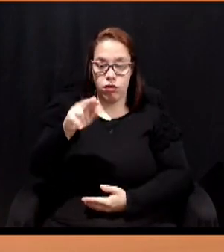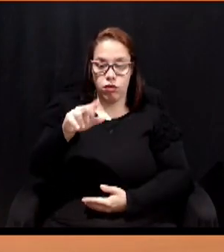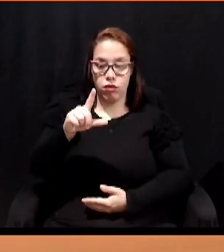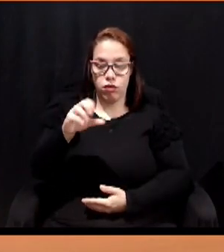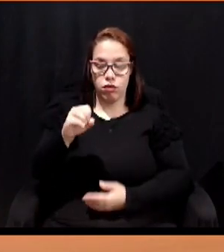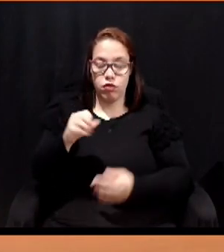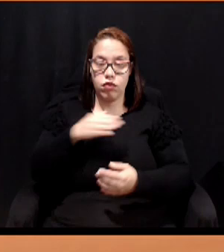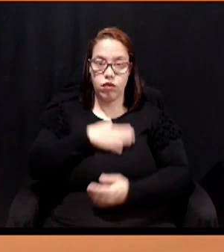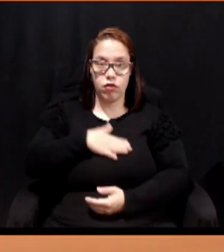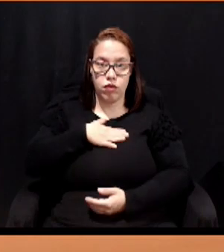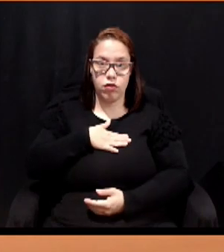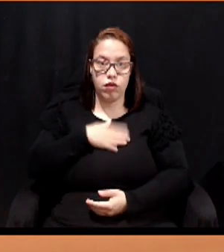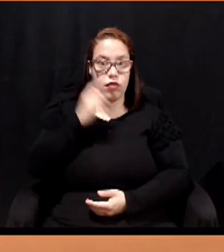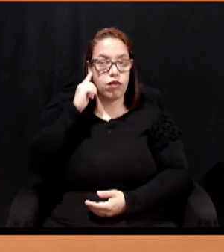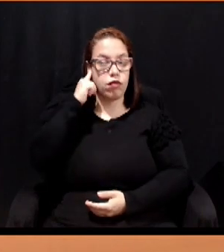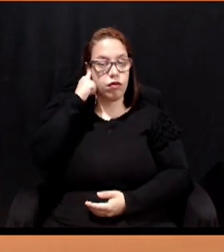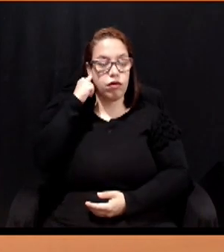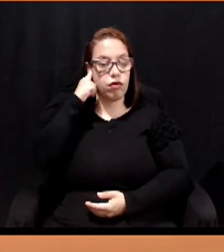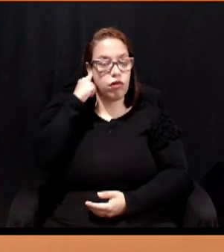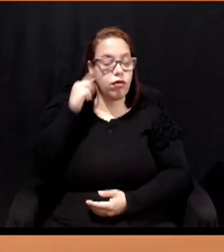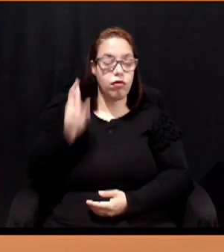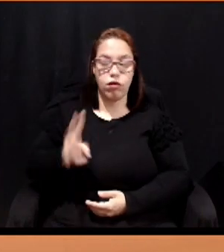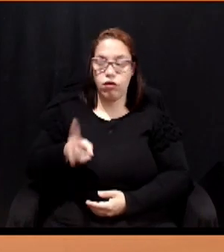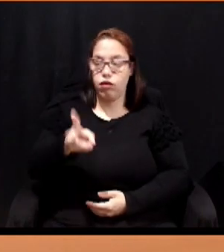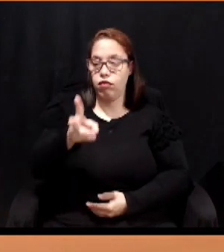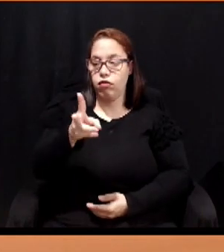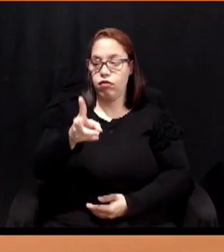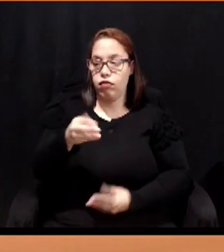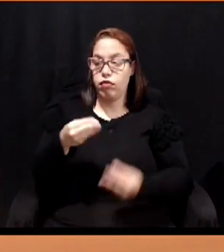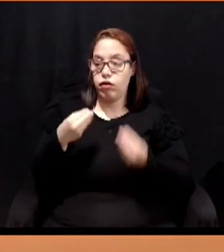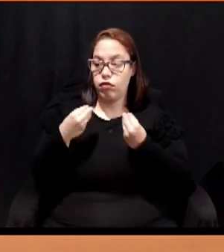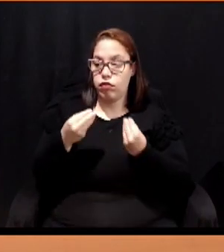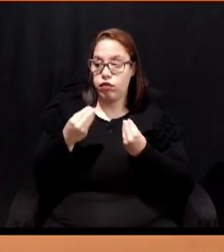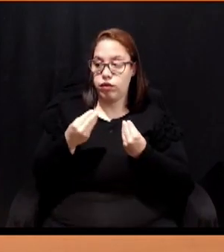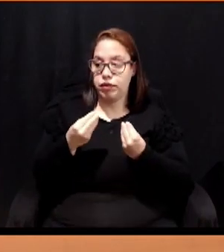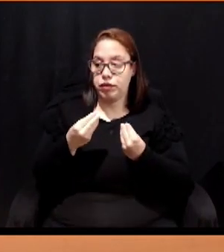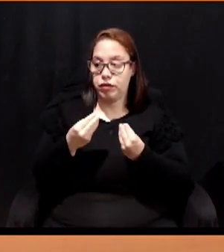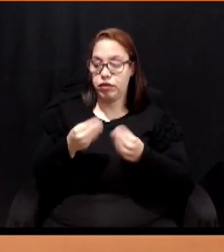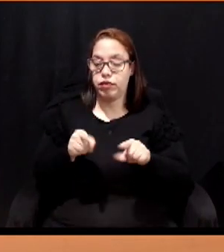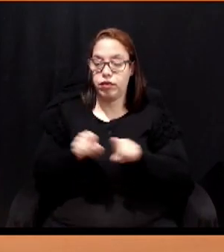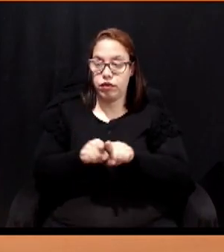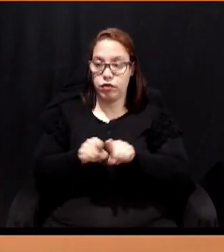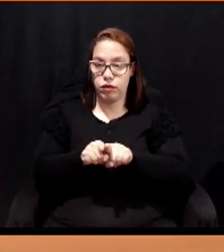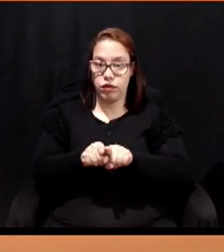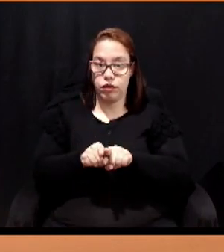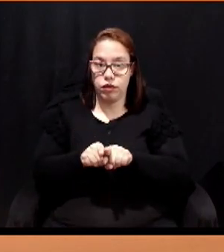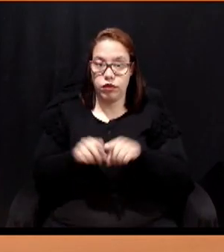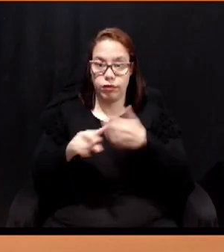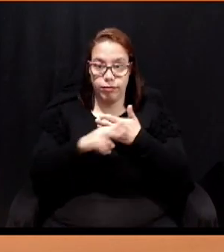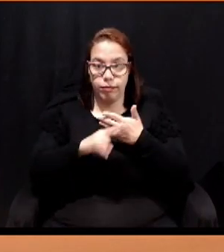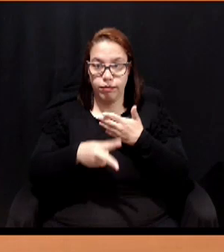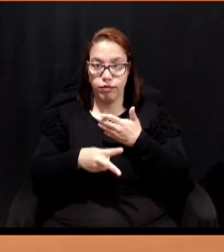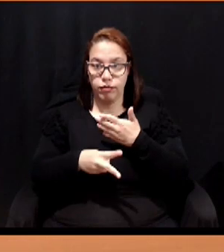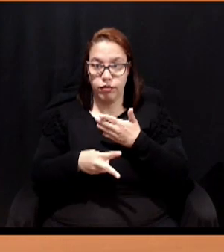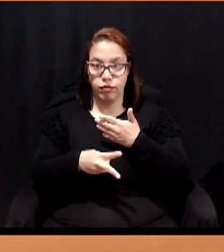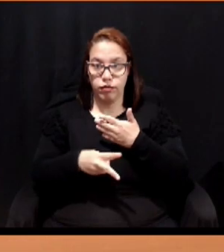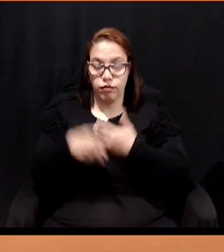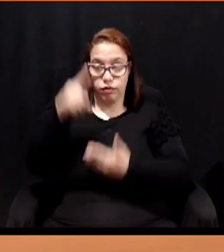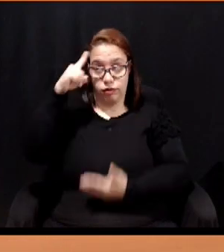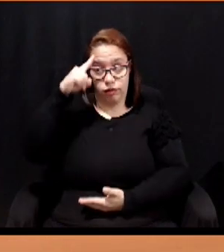nesse processo de continuidade, como que isso também acaba impactando